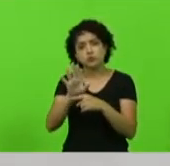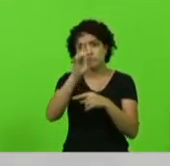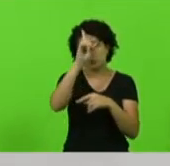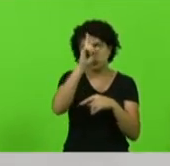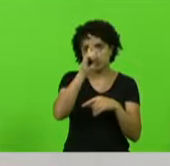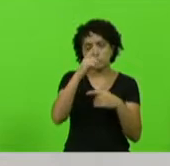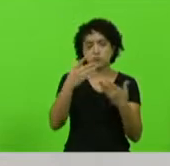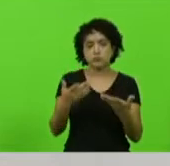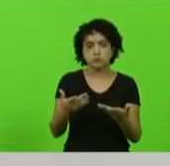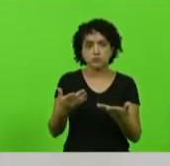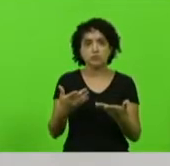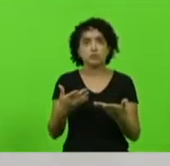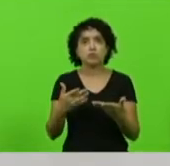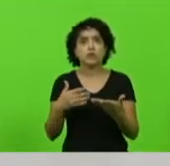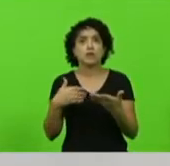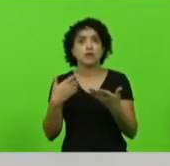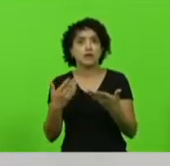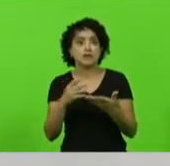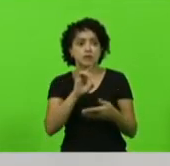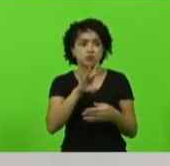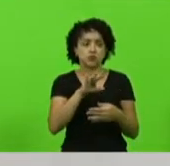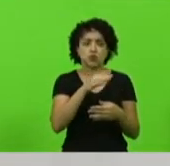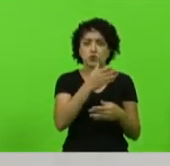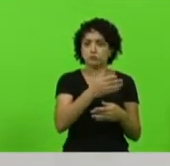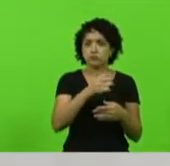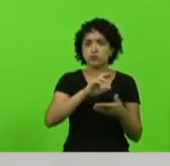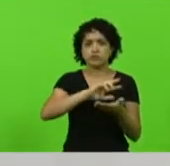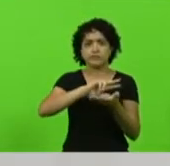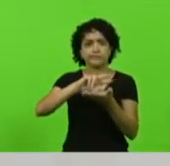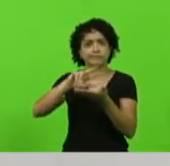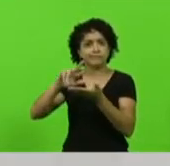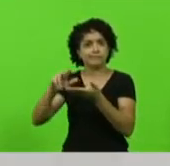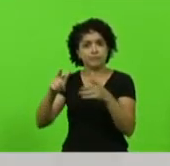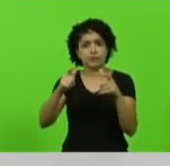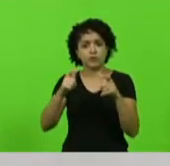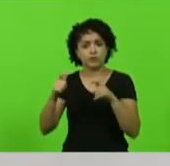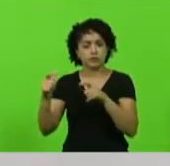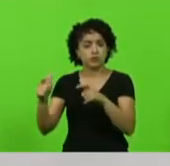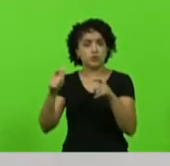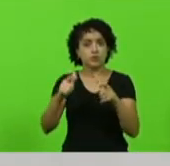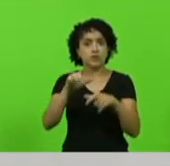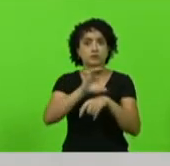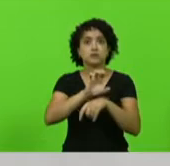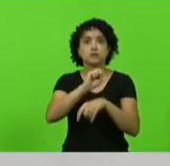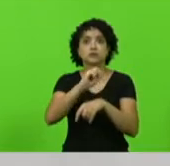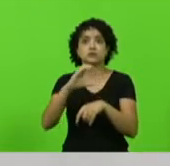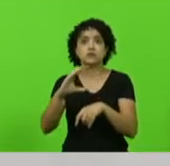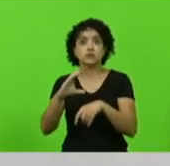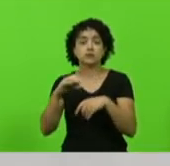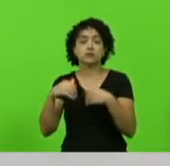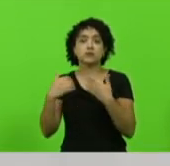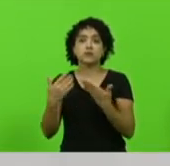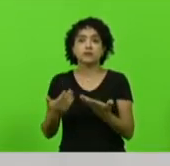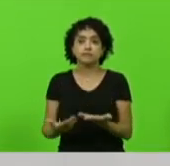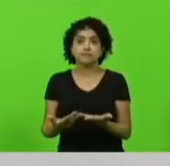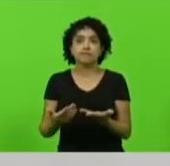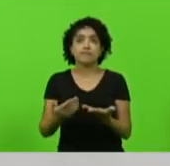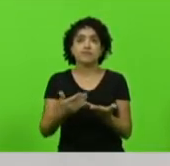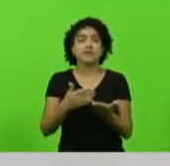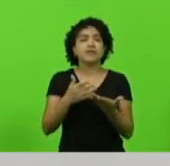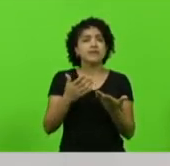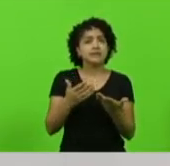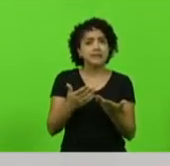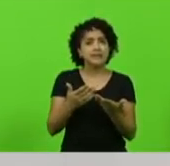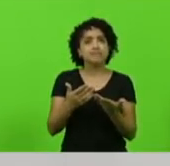maneira que eu posso, não apenas de Jaraguá, mas de várias outras partes do Estado. E são raros os hospitais que